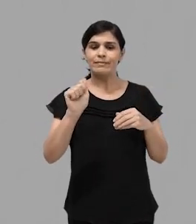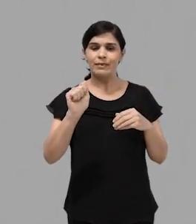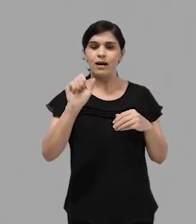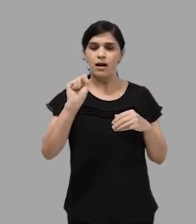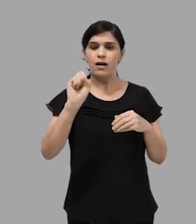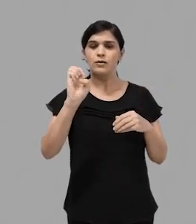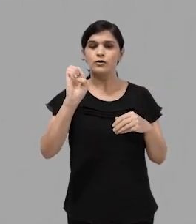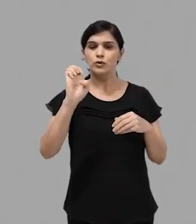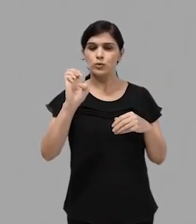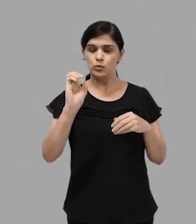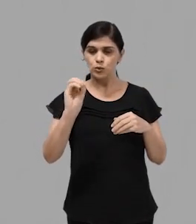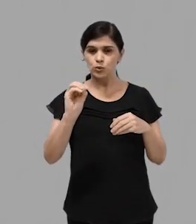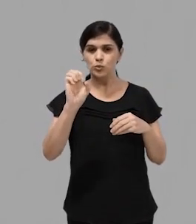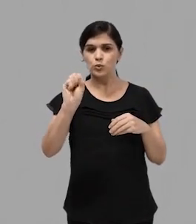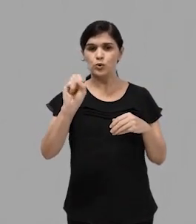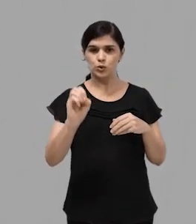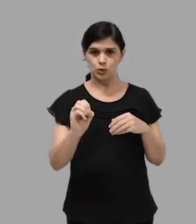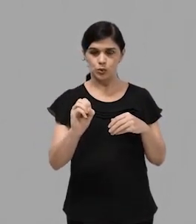elétron. Bom,